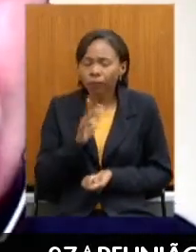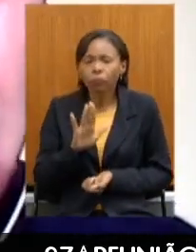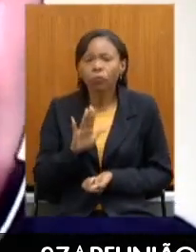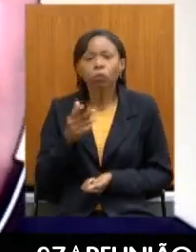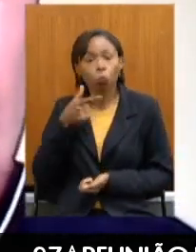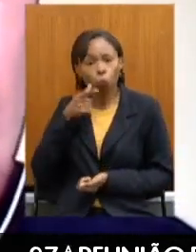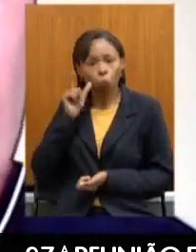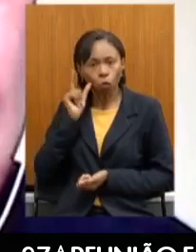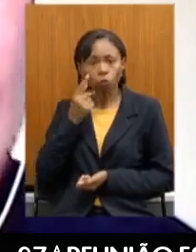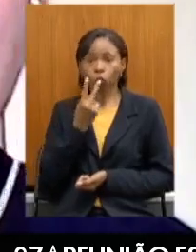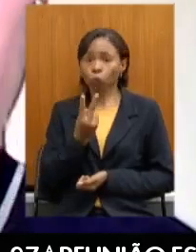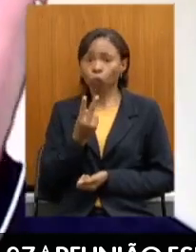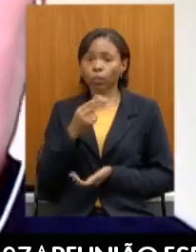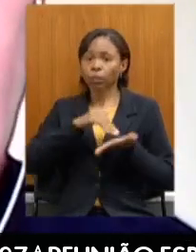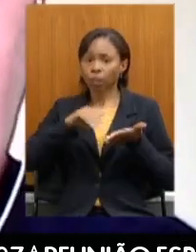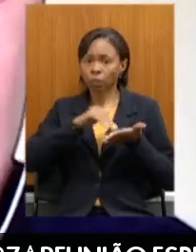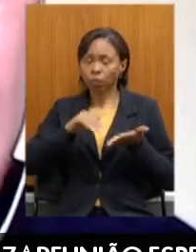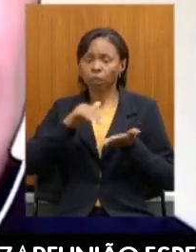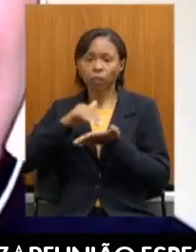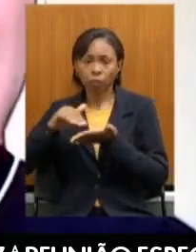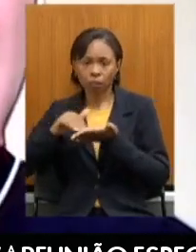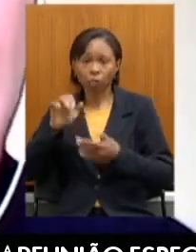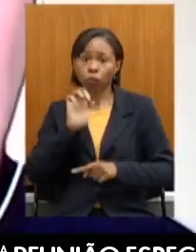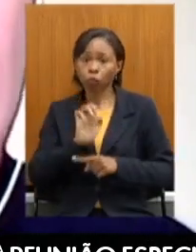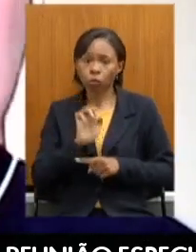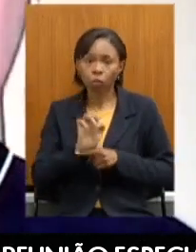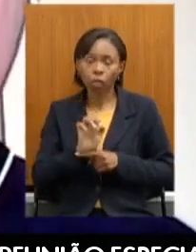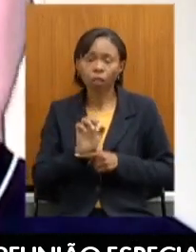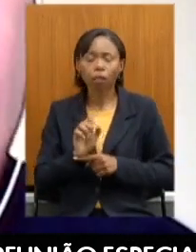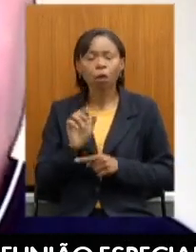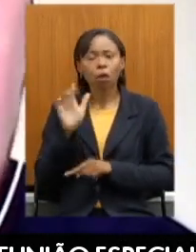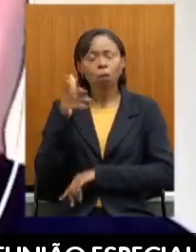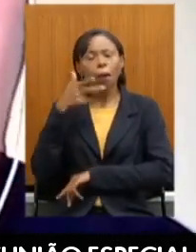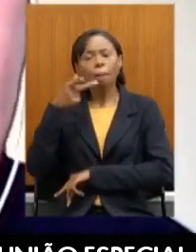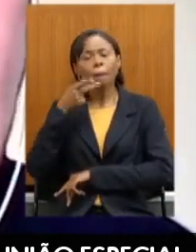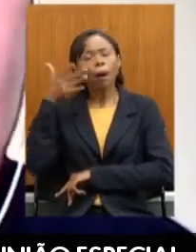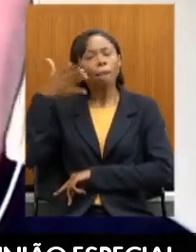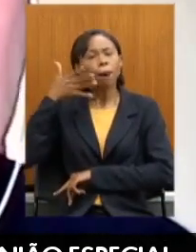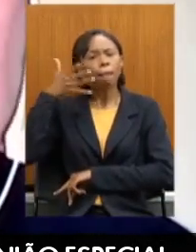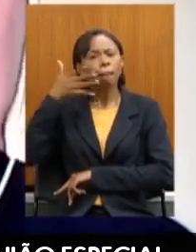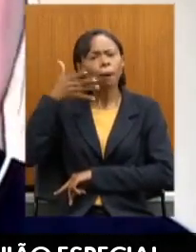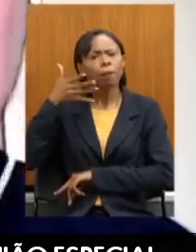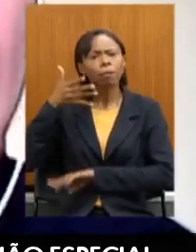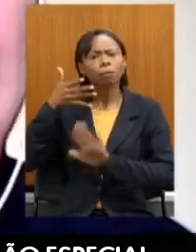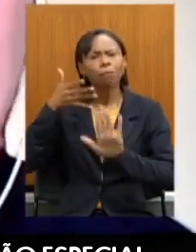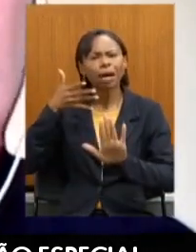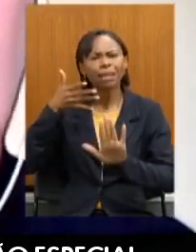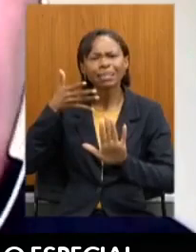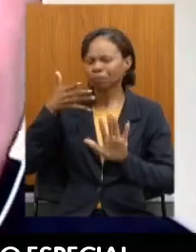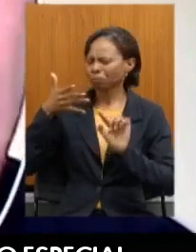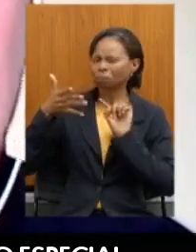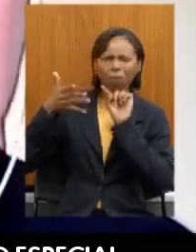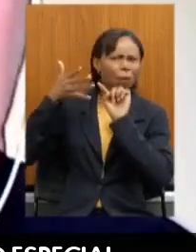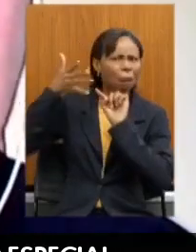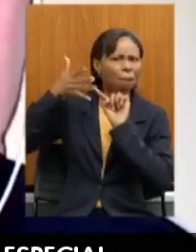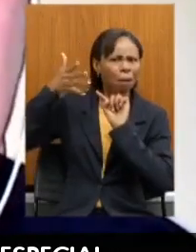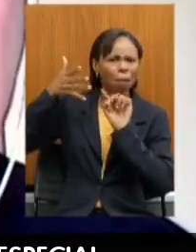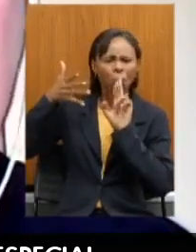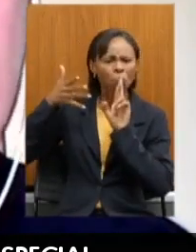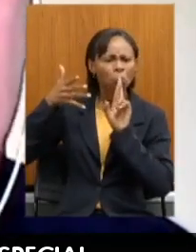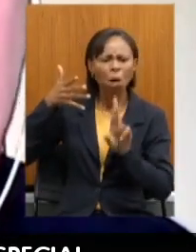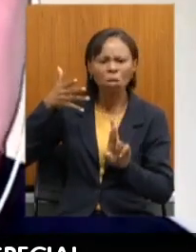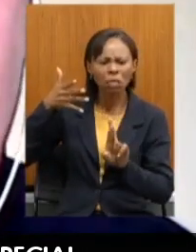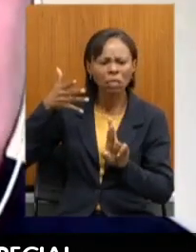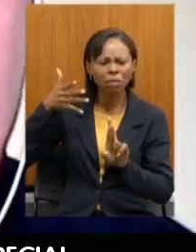secretários estaduais que não responderam os principais questionamentos que foram feitos por